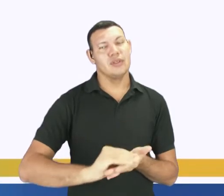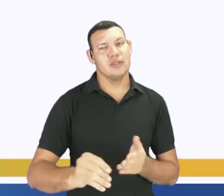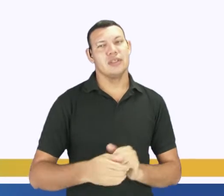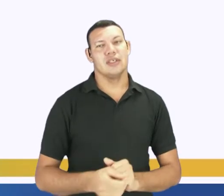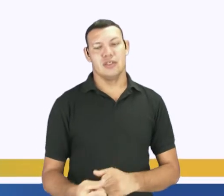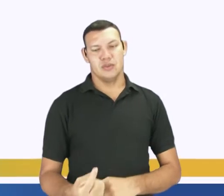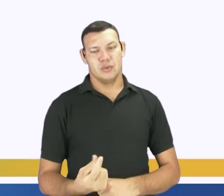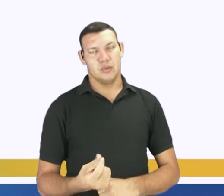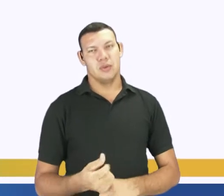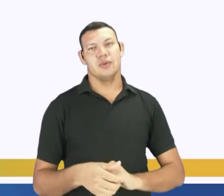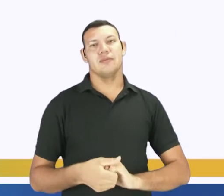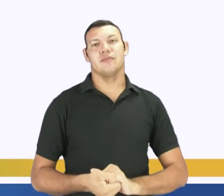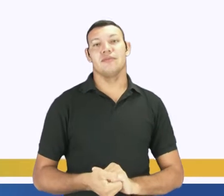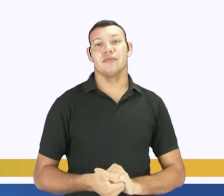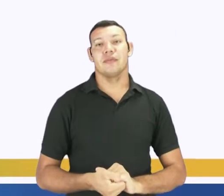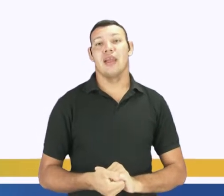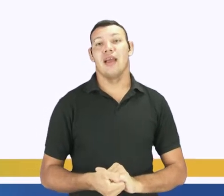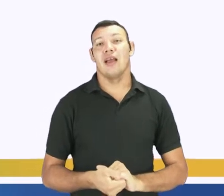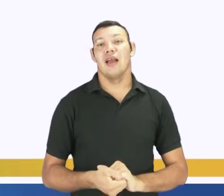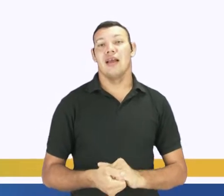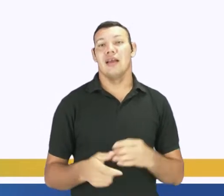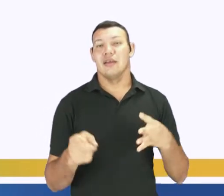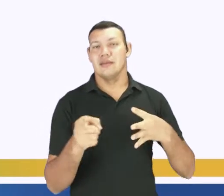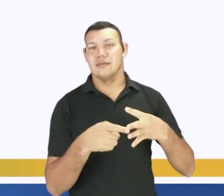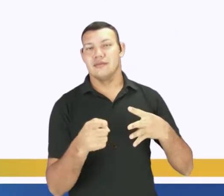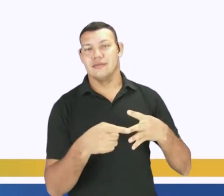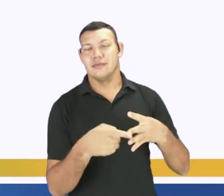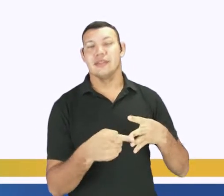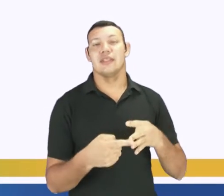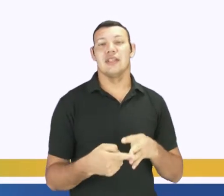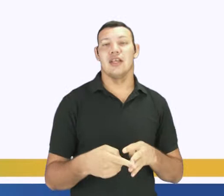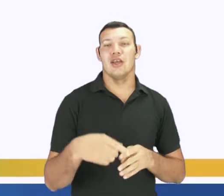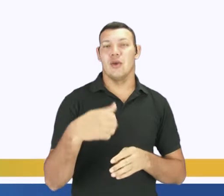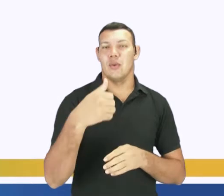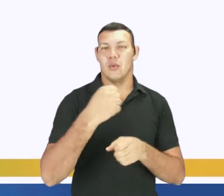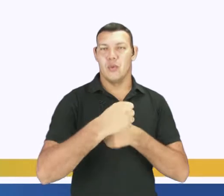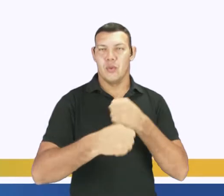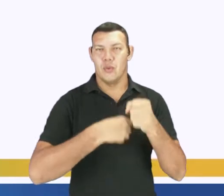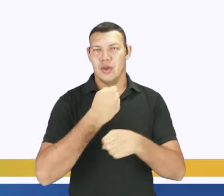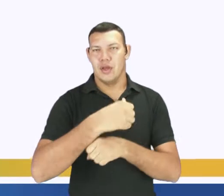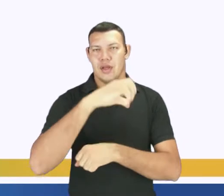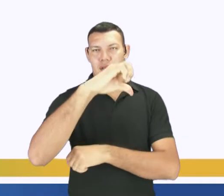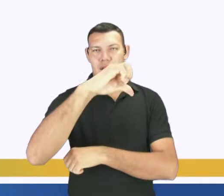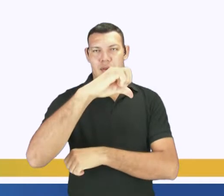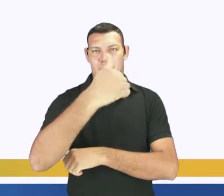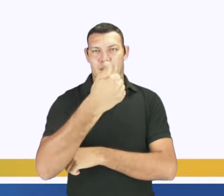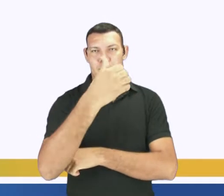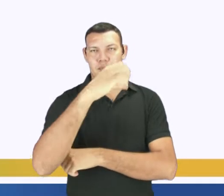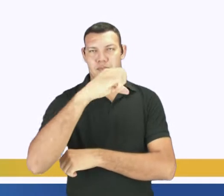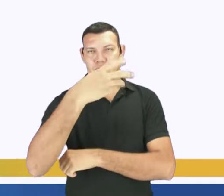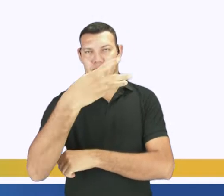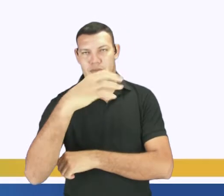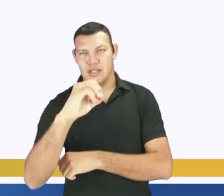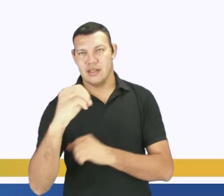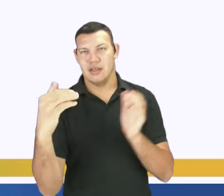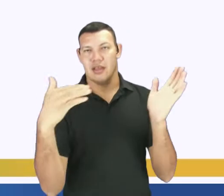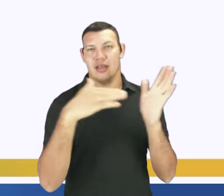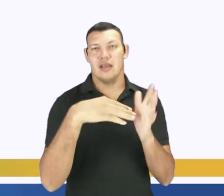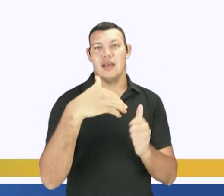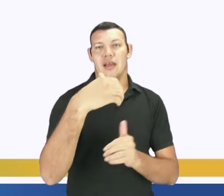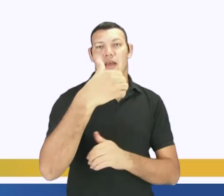vai ocorrer de 1930 até 1955. Nesse momento, vão se ter investimentos muito grandes no